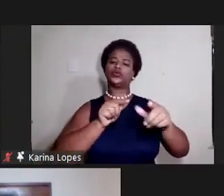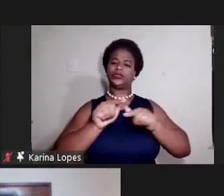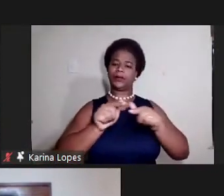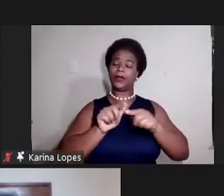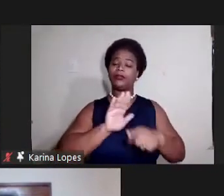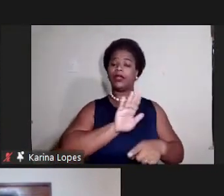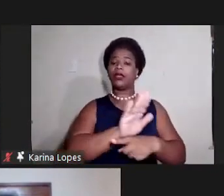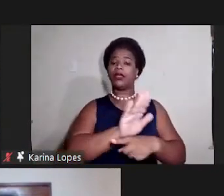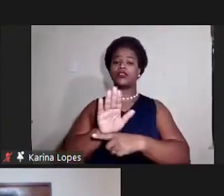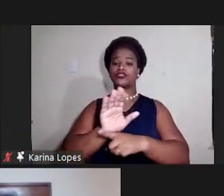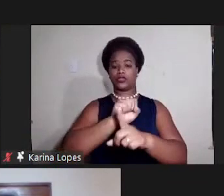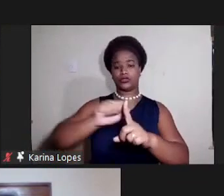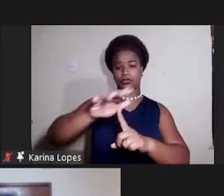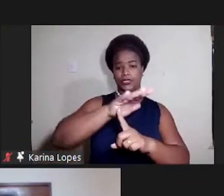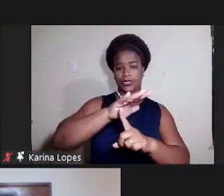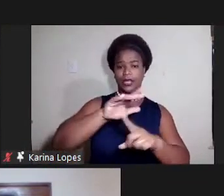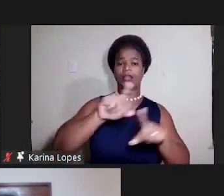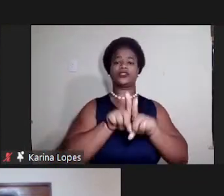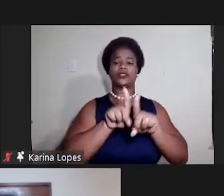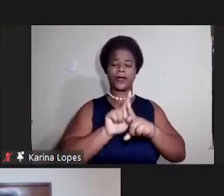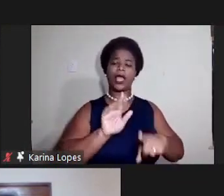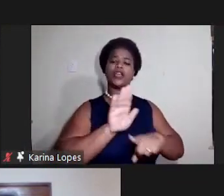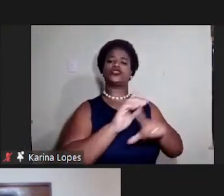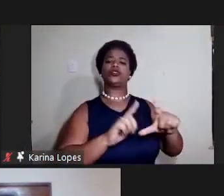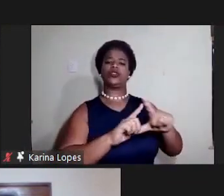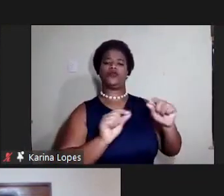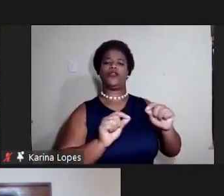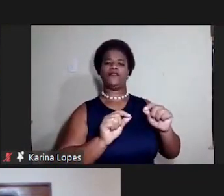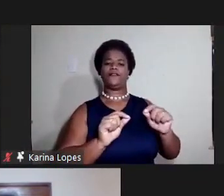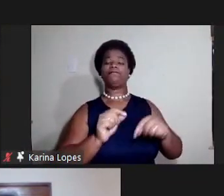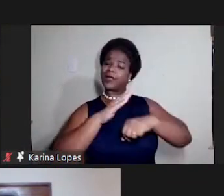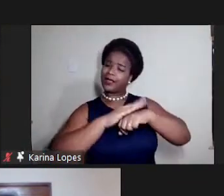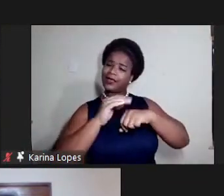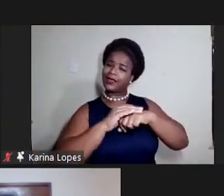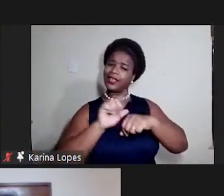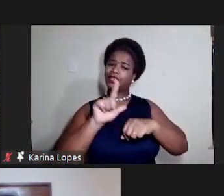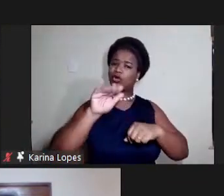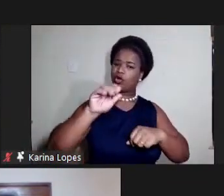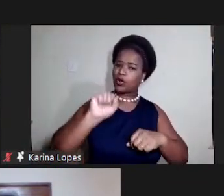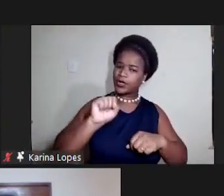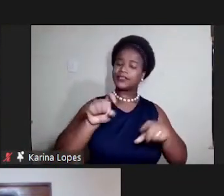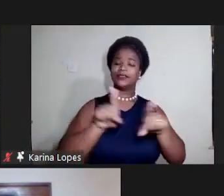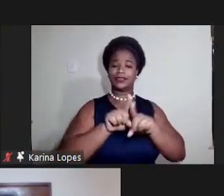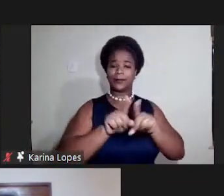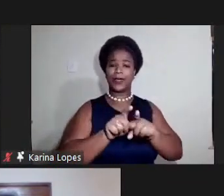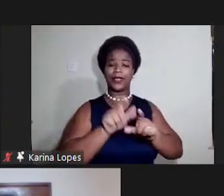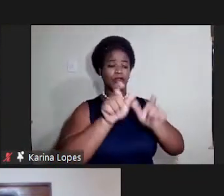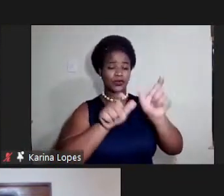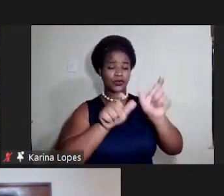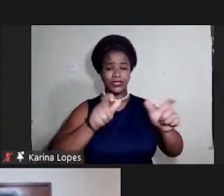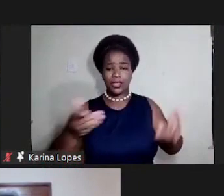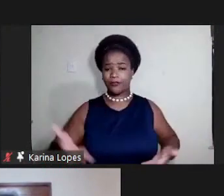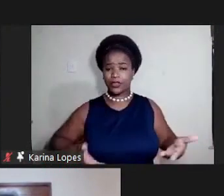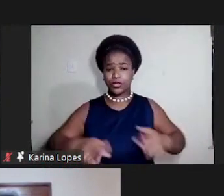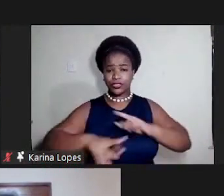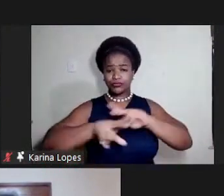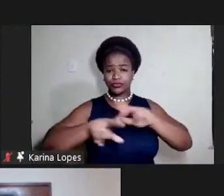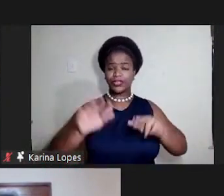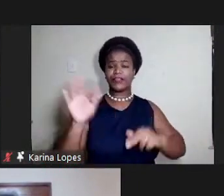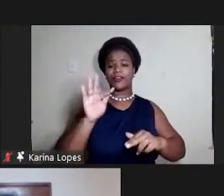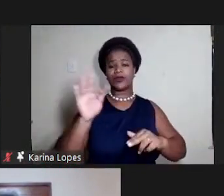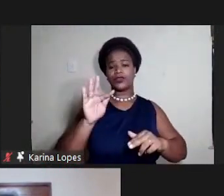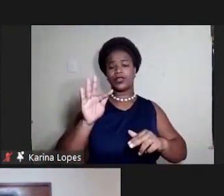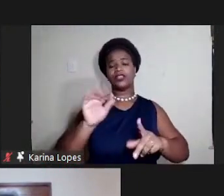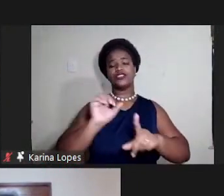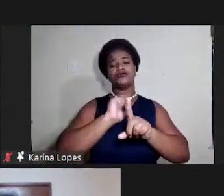UFJF. Querido Lucas, as servidoras e os servidores da Faculdade de Serviço Social agradecem o trabalho realizado e